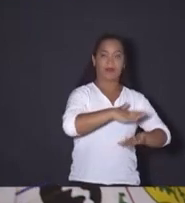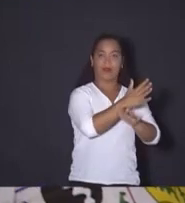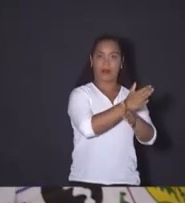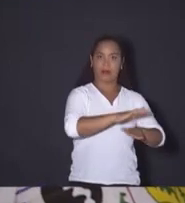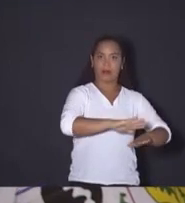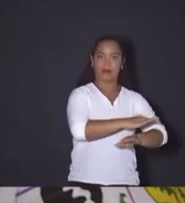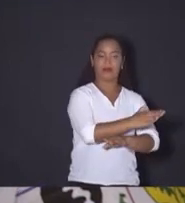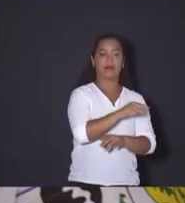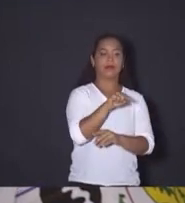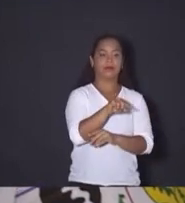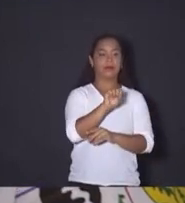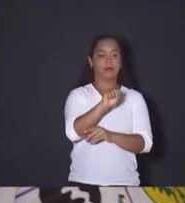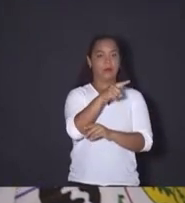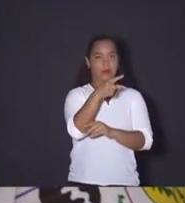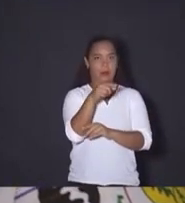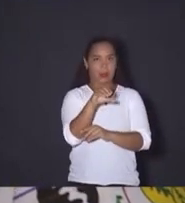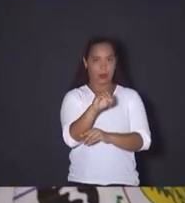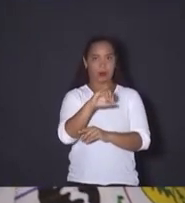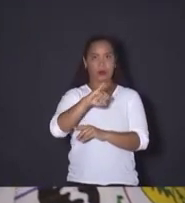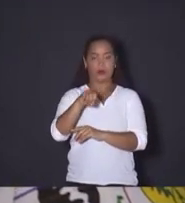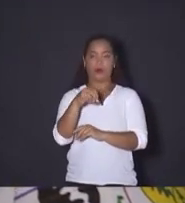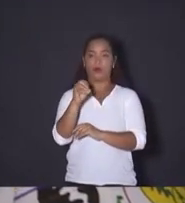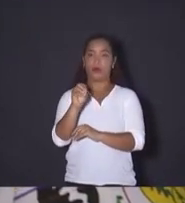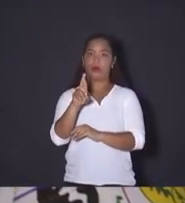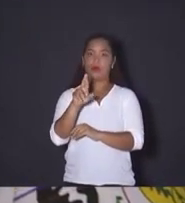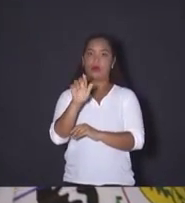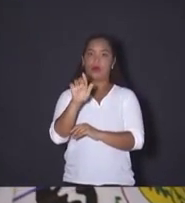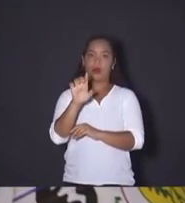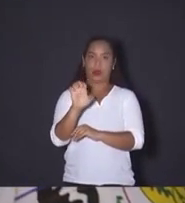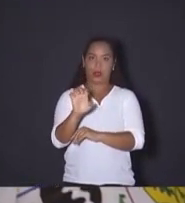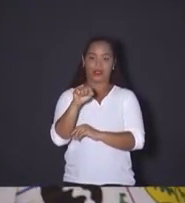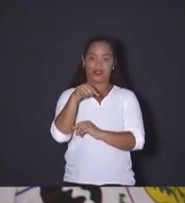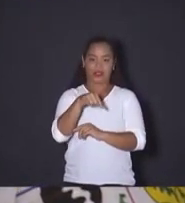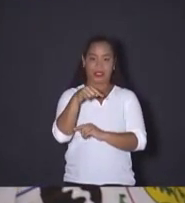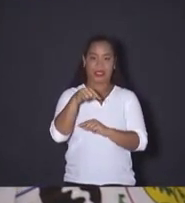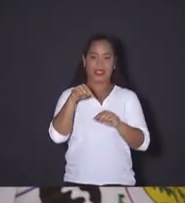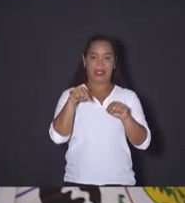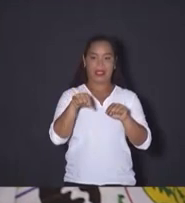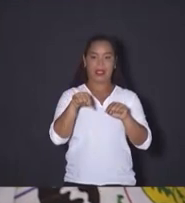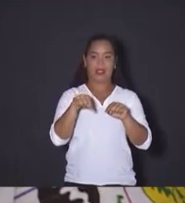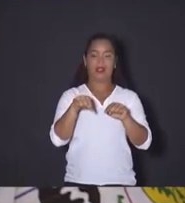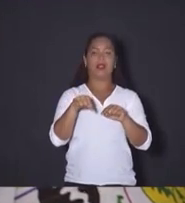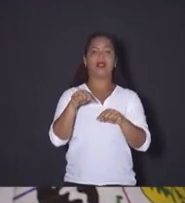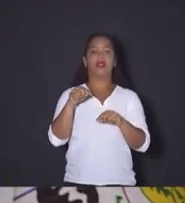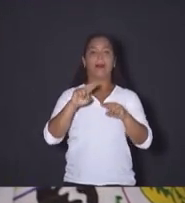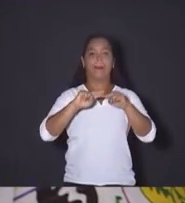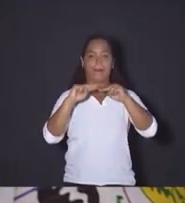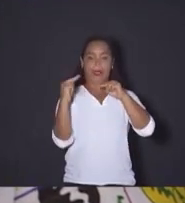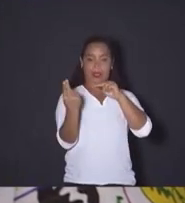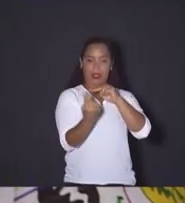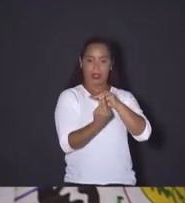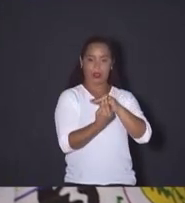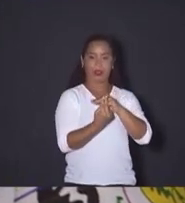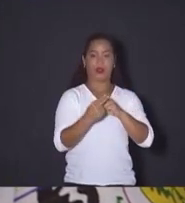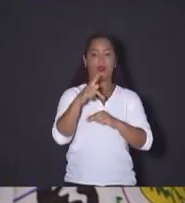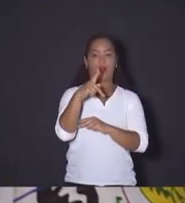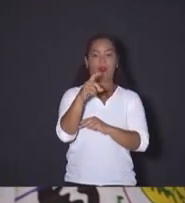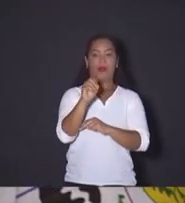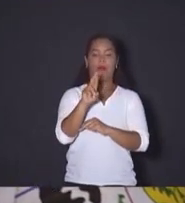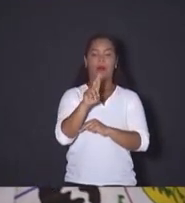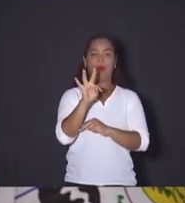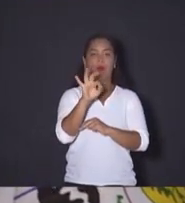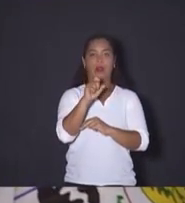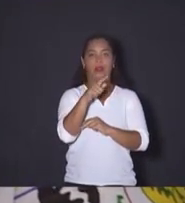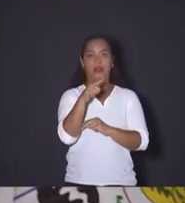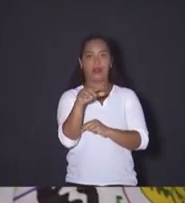e nós trabalhamos no sentido de conscientização né das pessoas do ser humano o candomblé uma religião